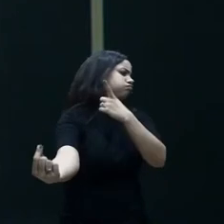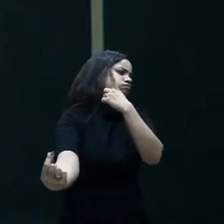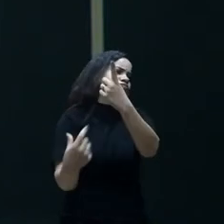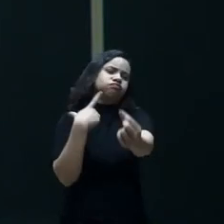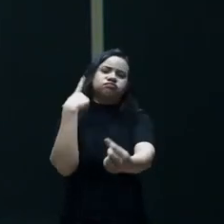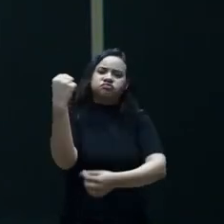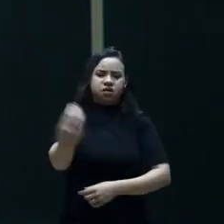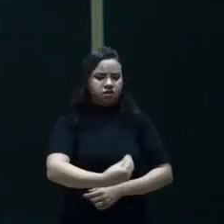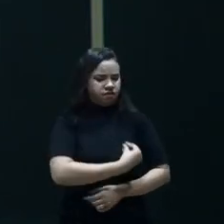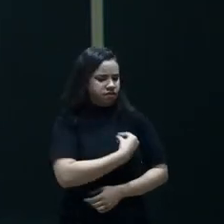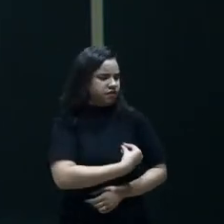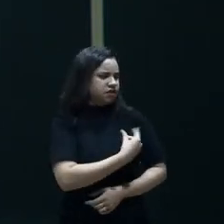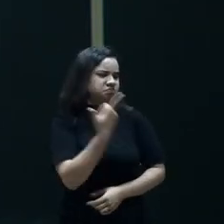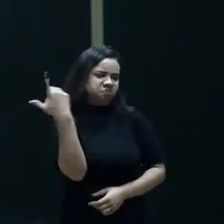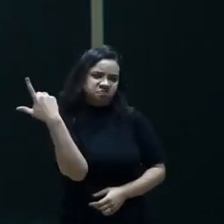vida.